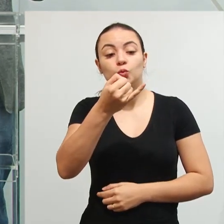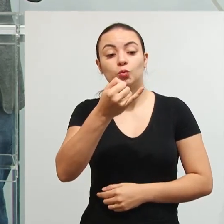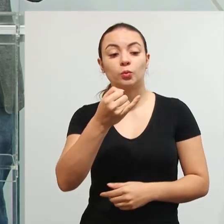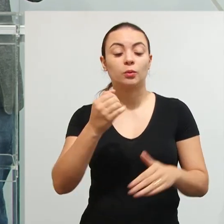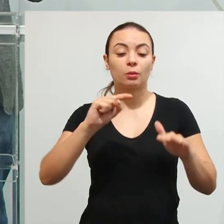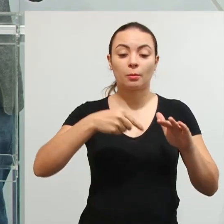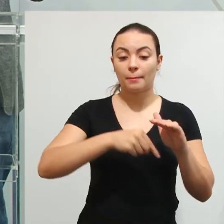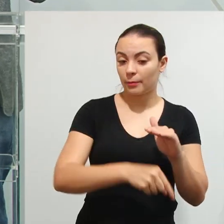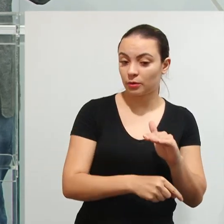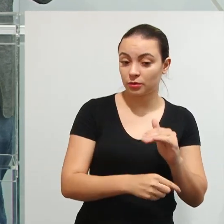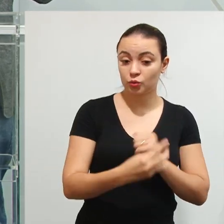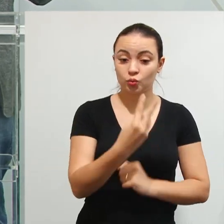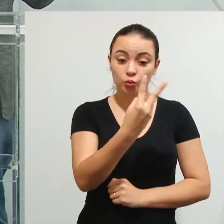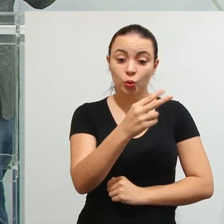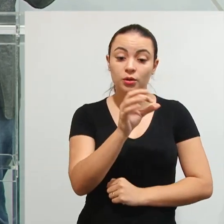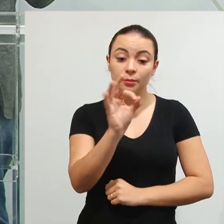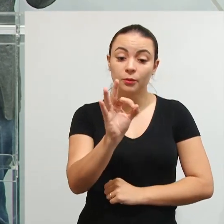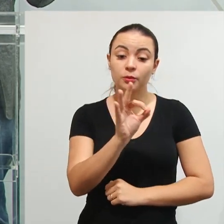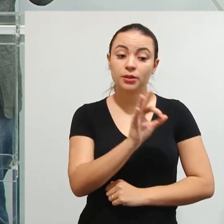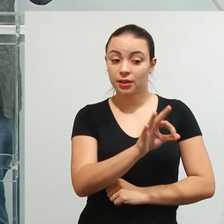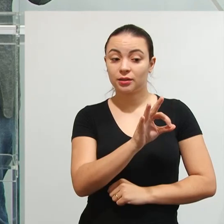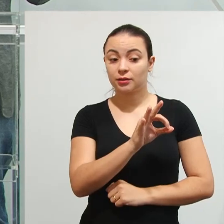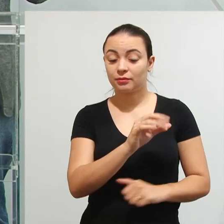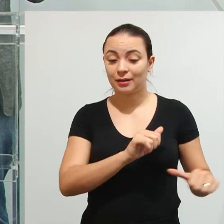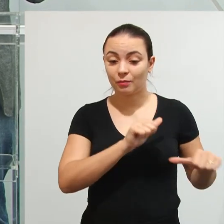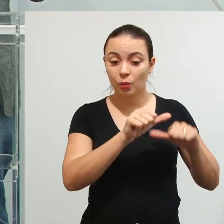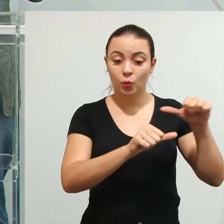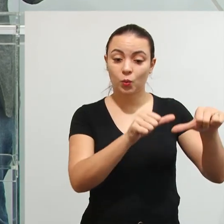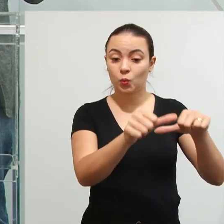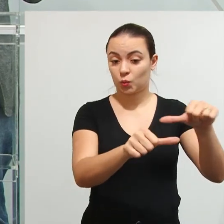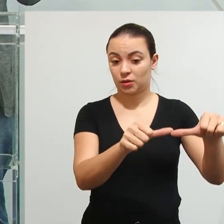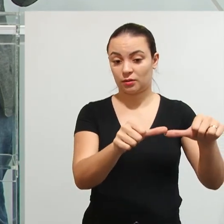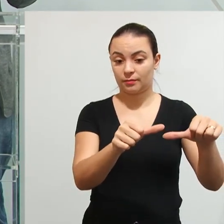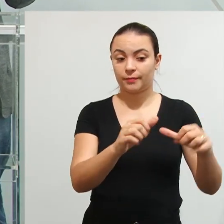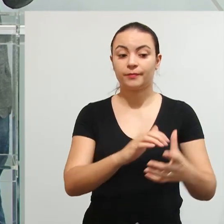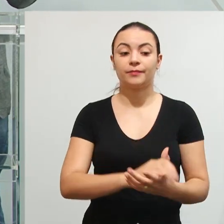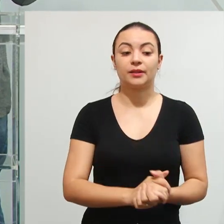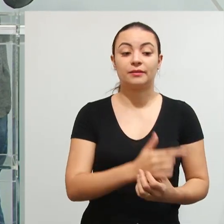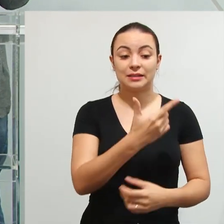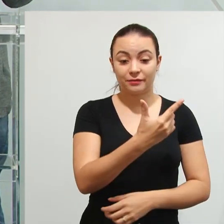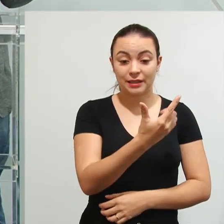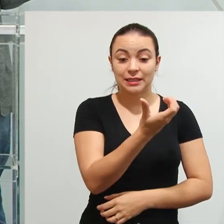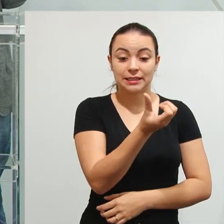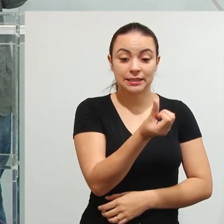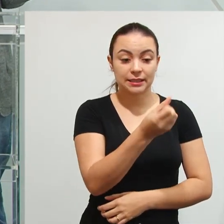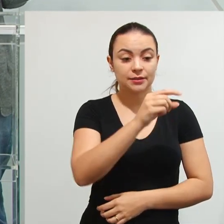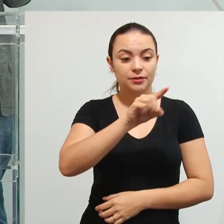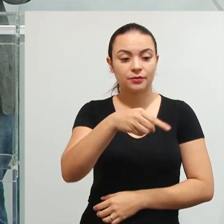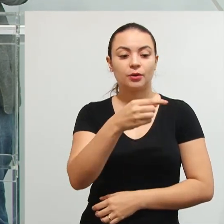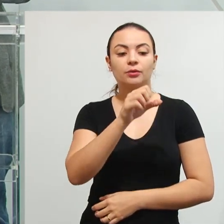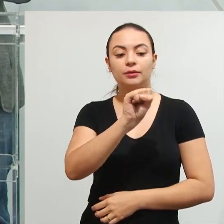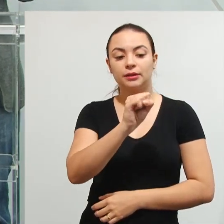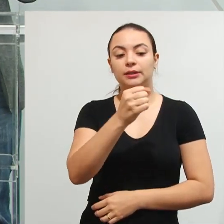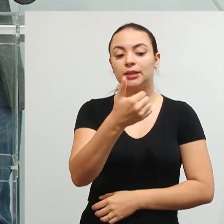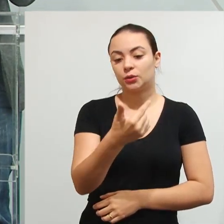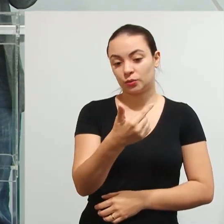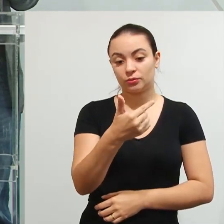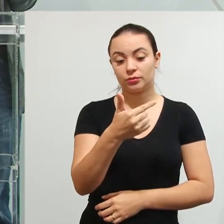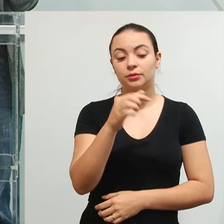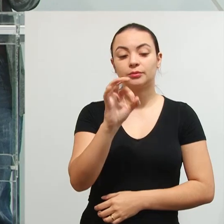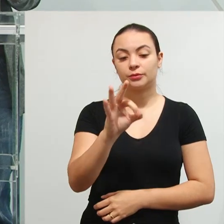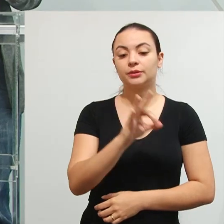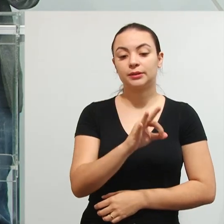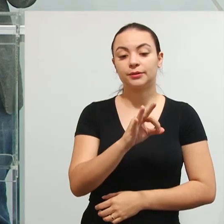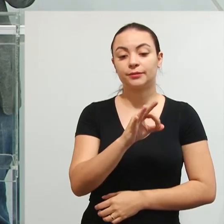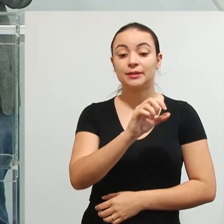vai gerar ao término de um ano um rendimento de 26.82 por cento mais do que